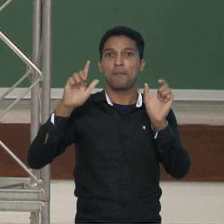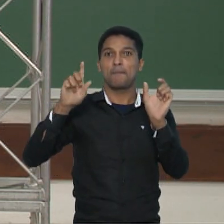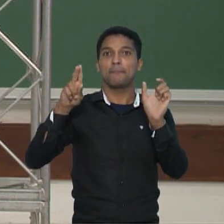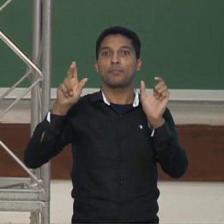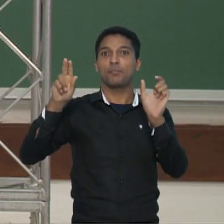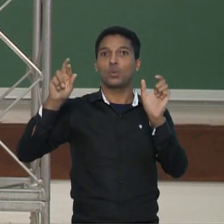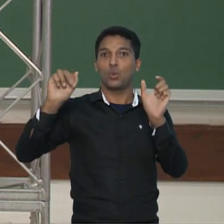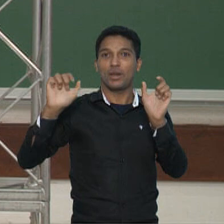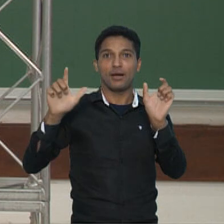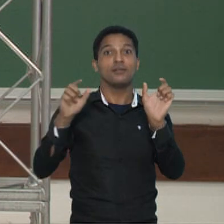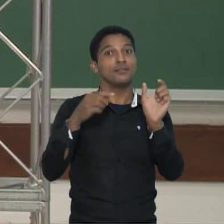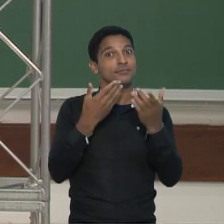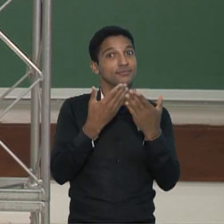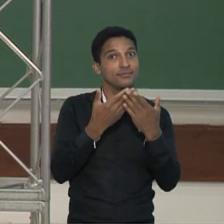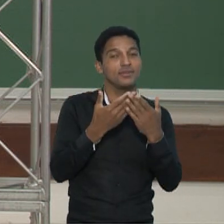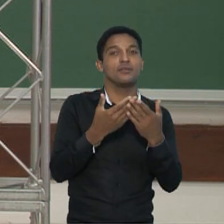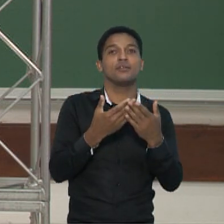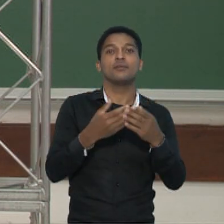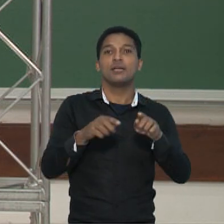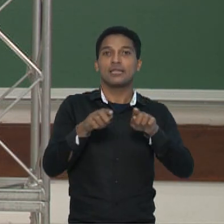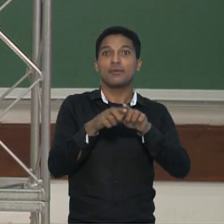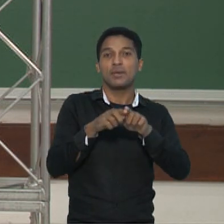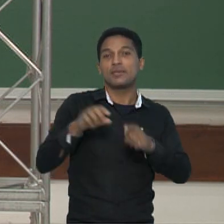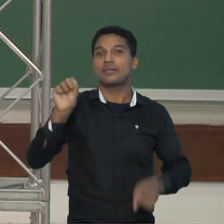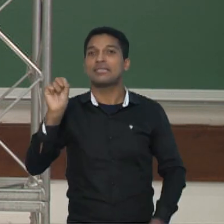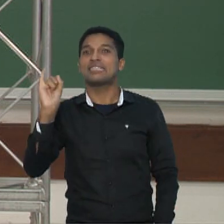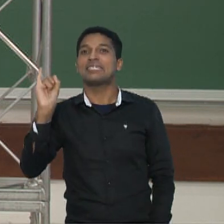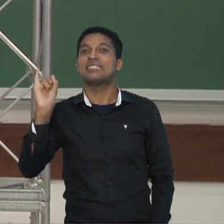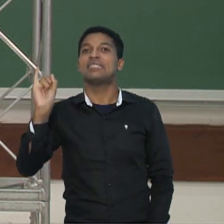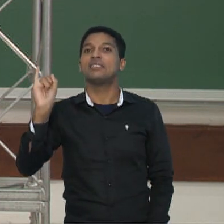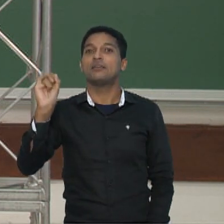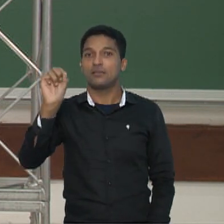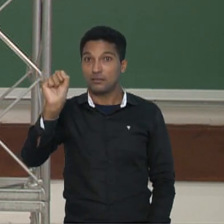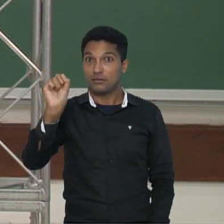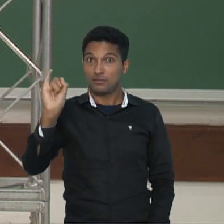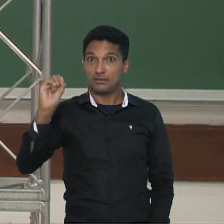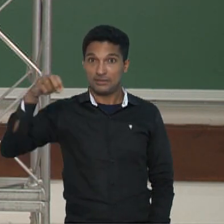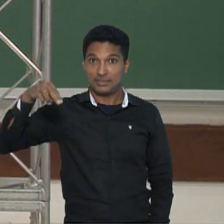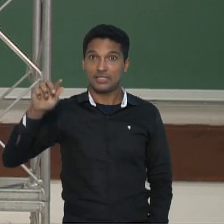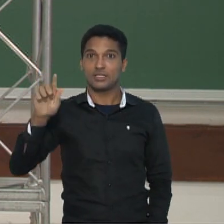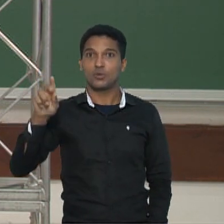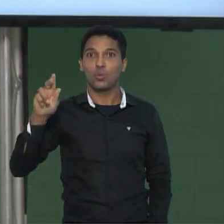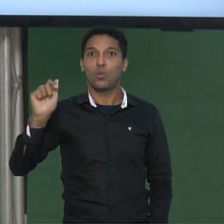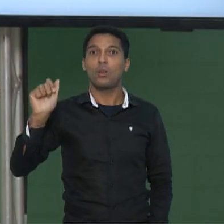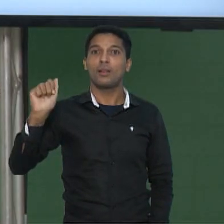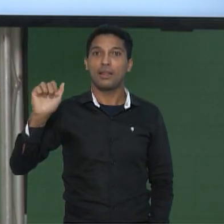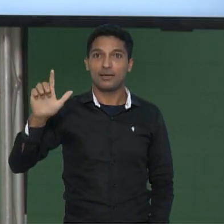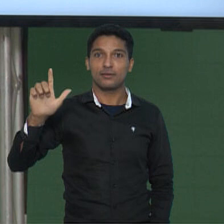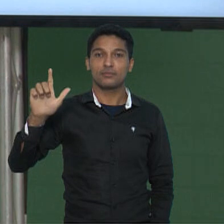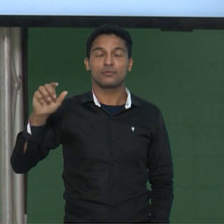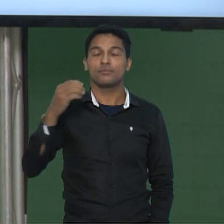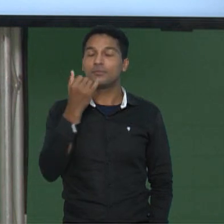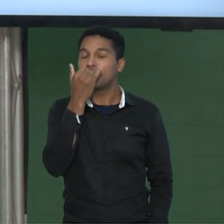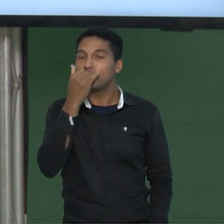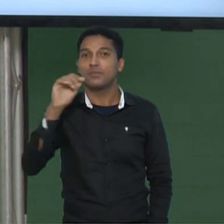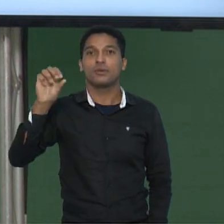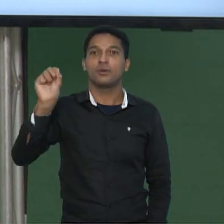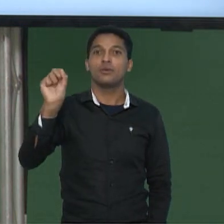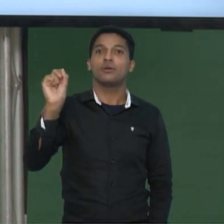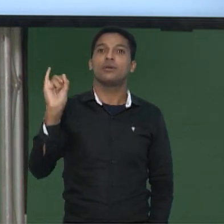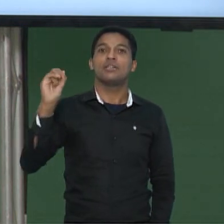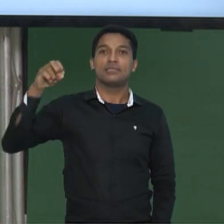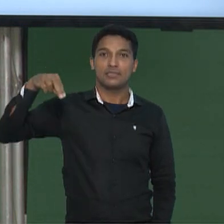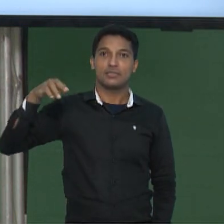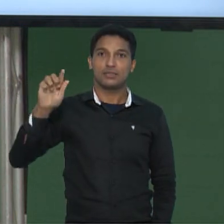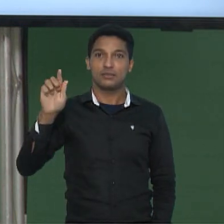E olha ali, a teacher colocou o singular e o plural da palavrinha principal da nossa aula de hoje. Child, crianças,